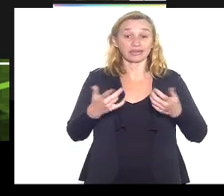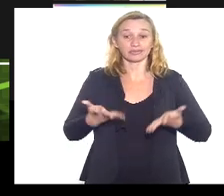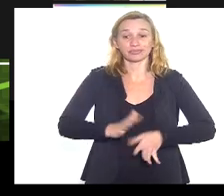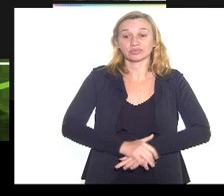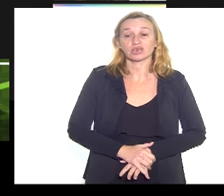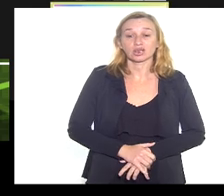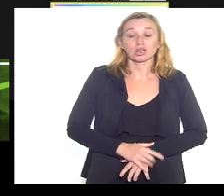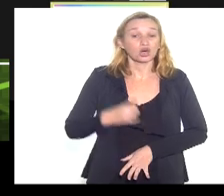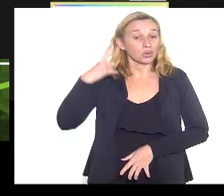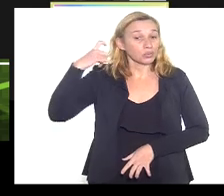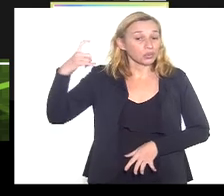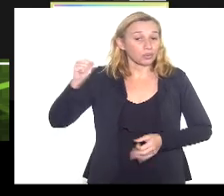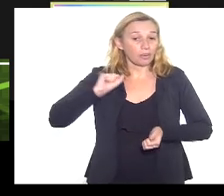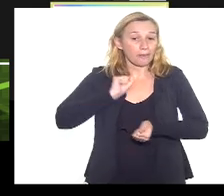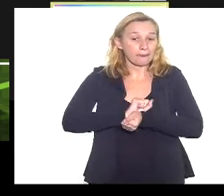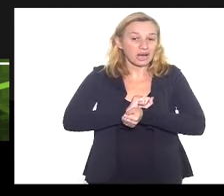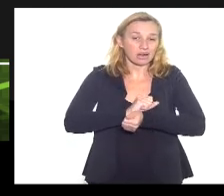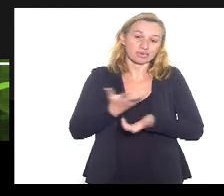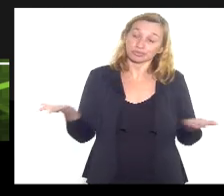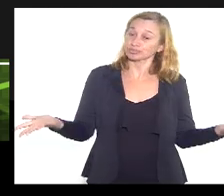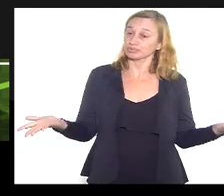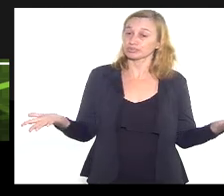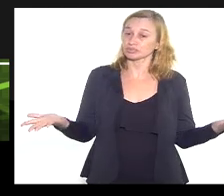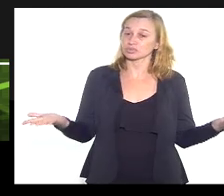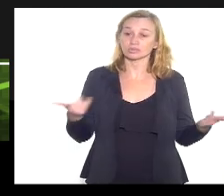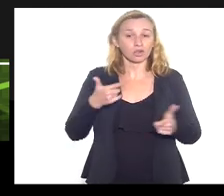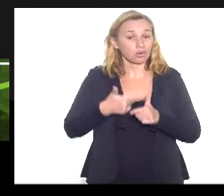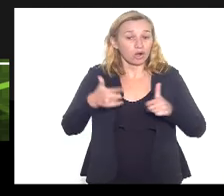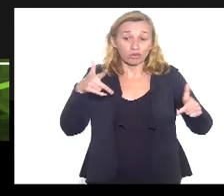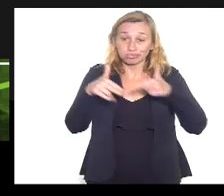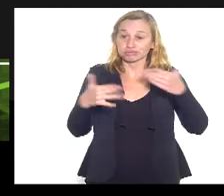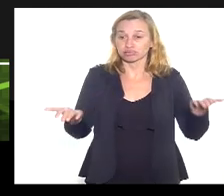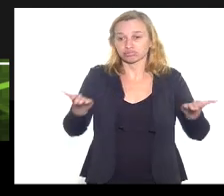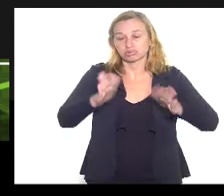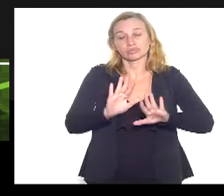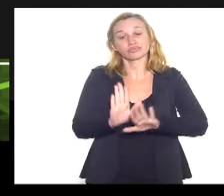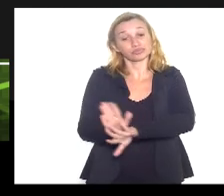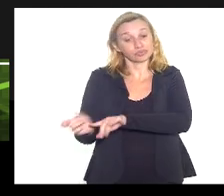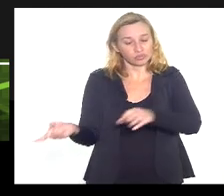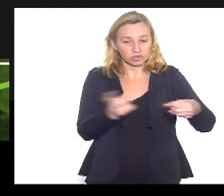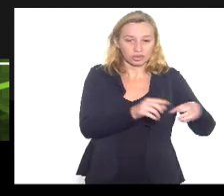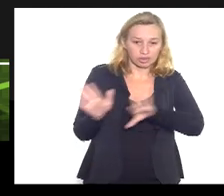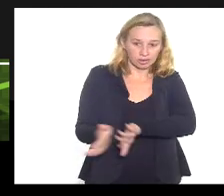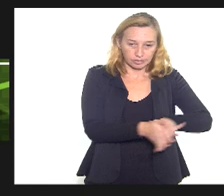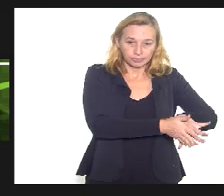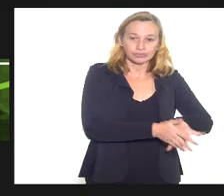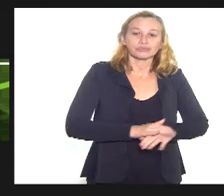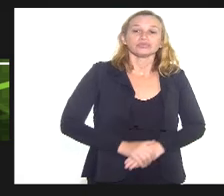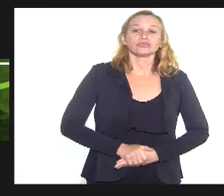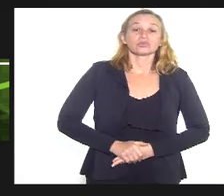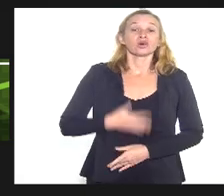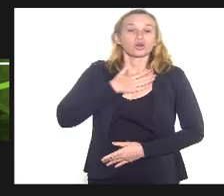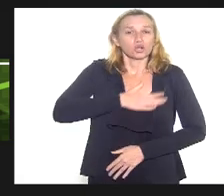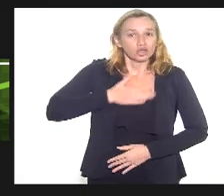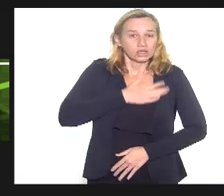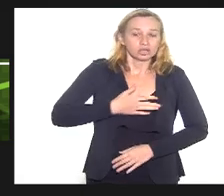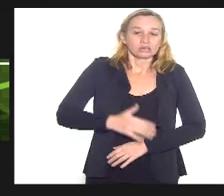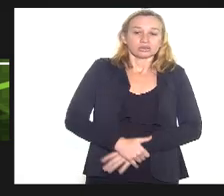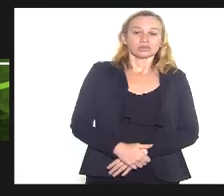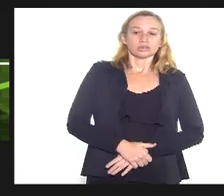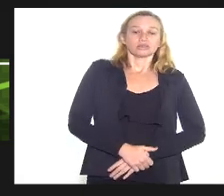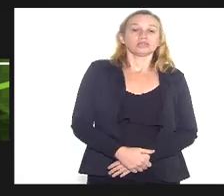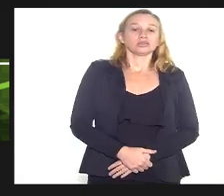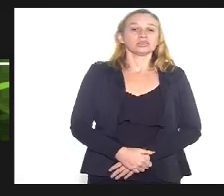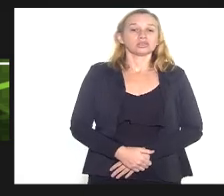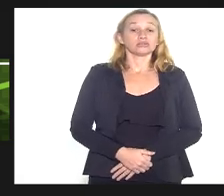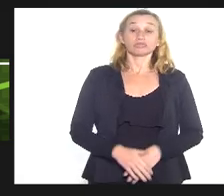não fechado. Ok, sem problema. Bom, eu gostaria de fazer também